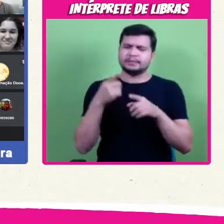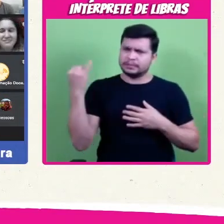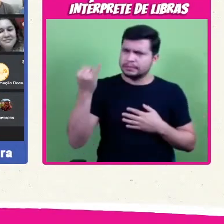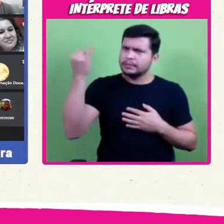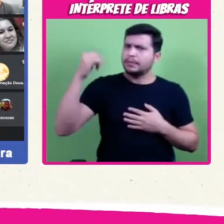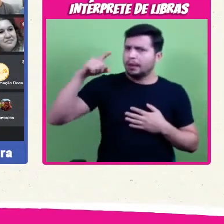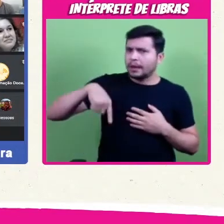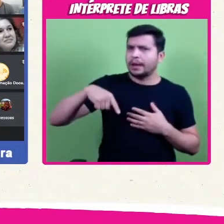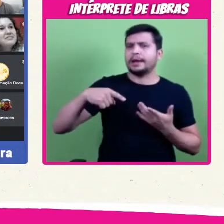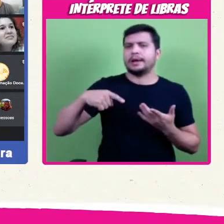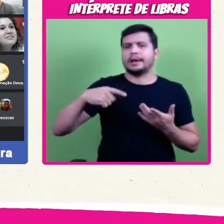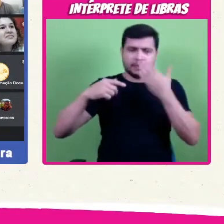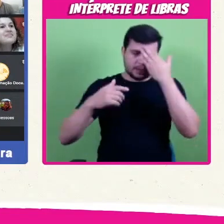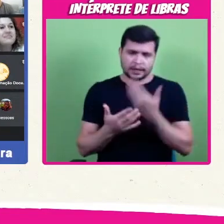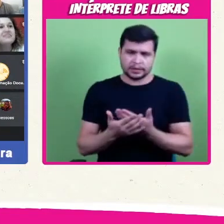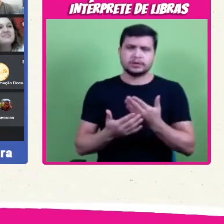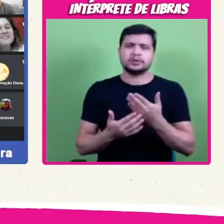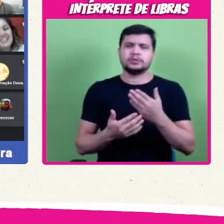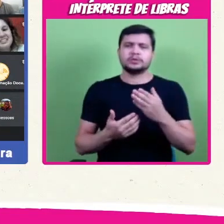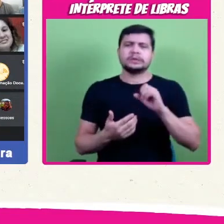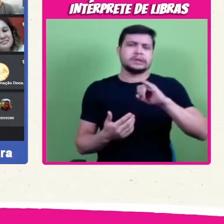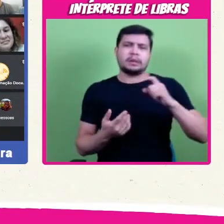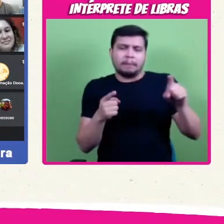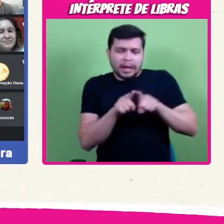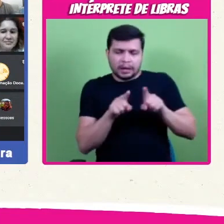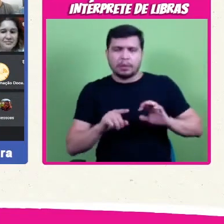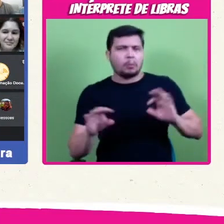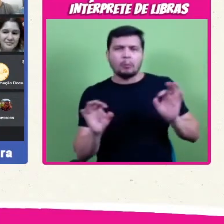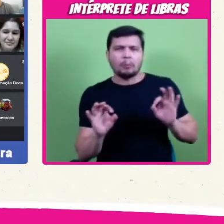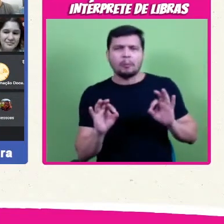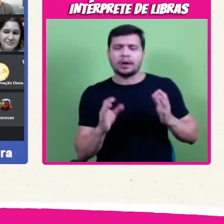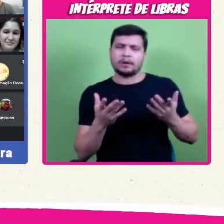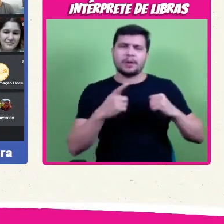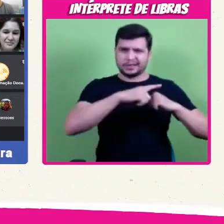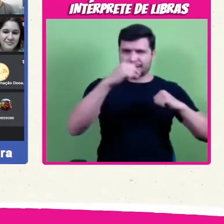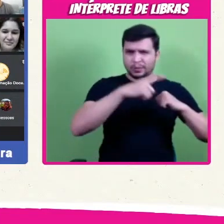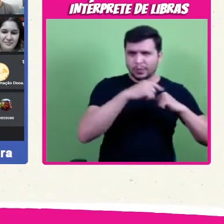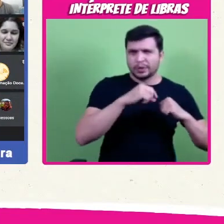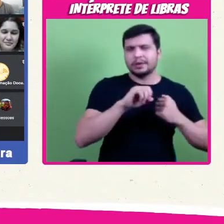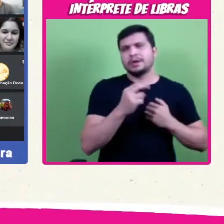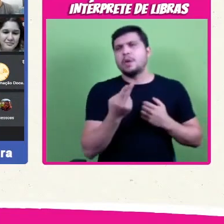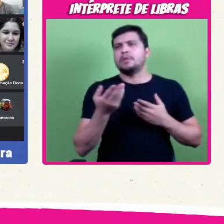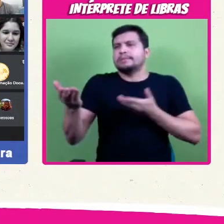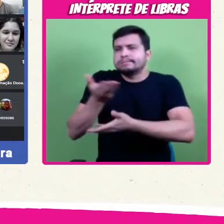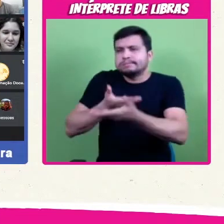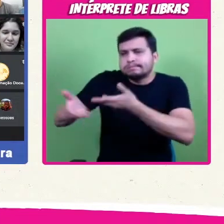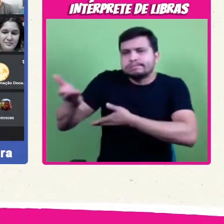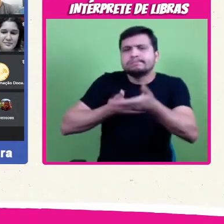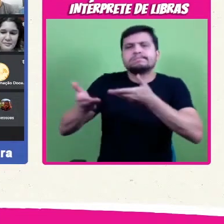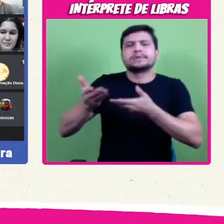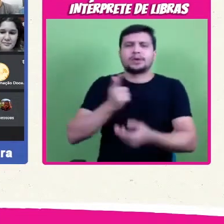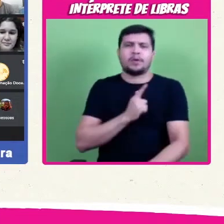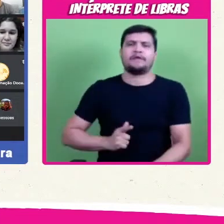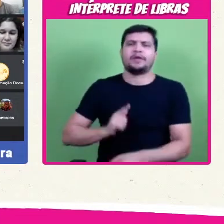acredito que sem a parceria com a SEDUC, sem o envolvimento, né, do governo do Estado,